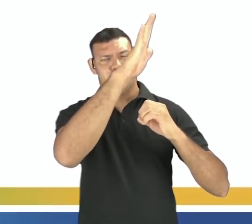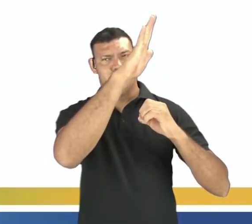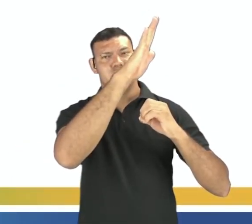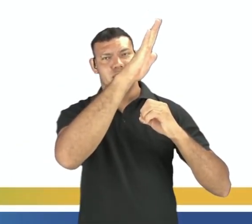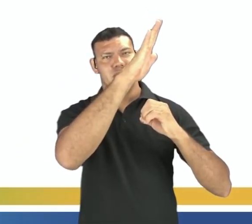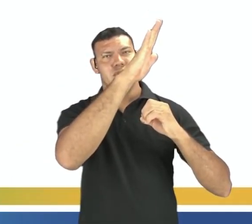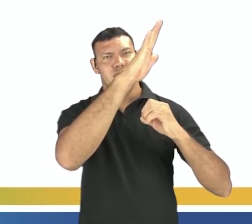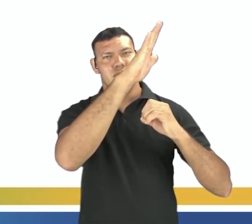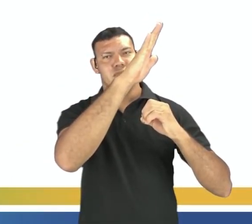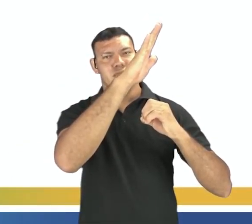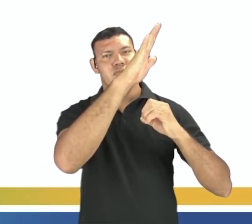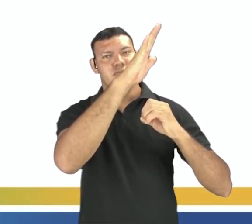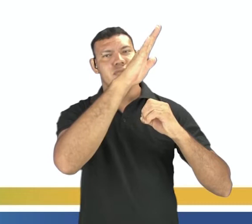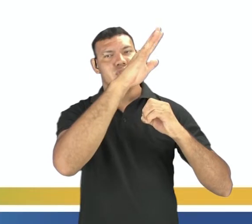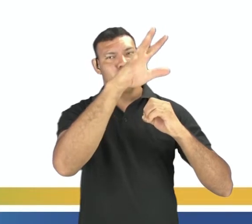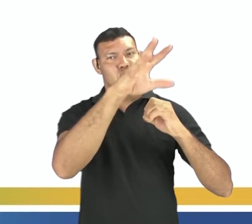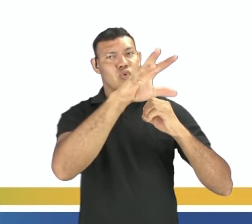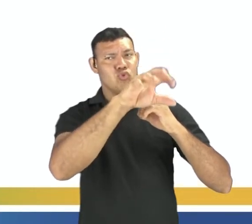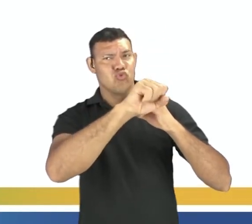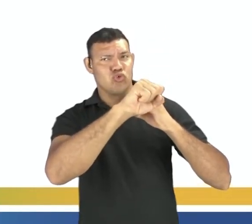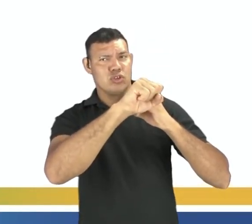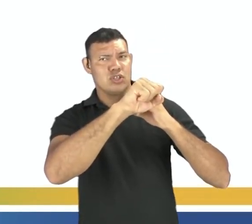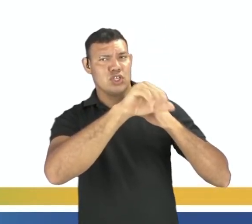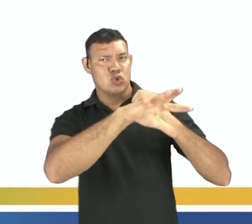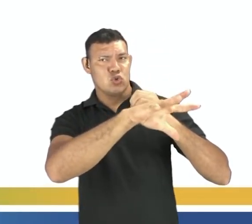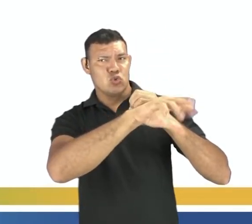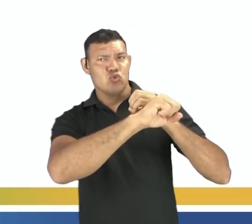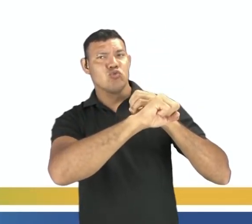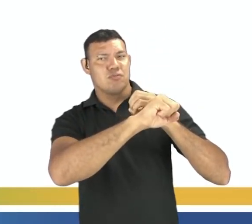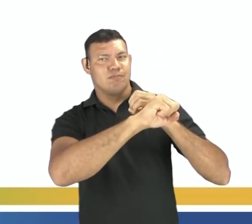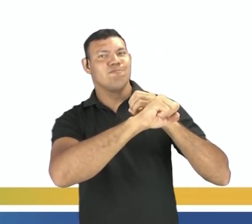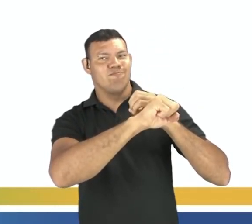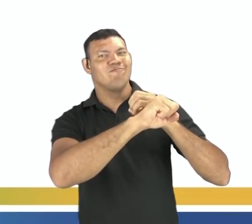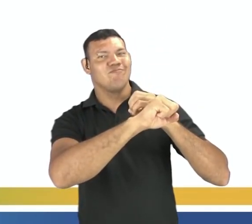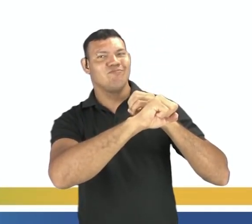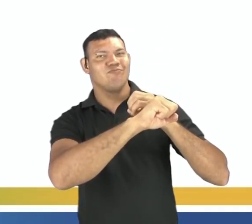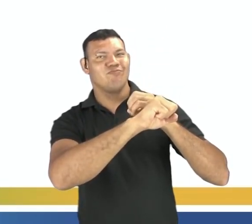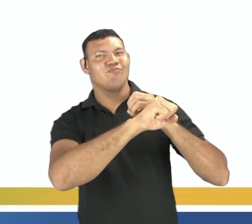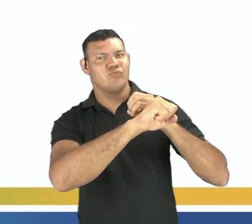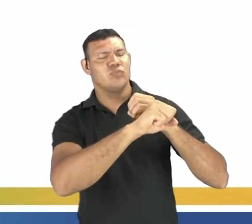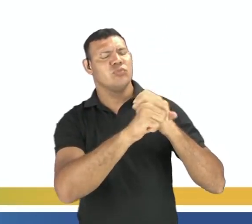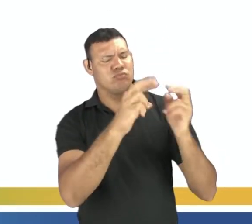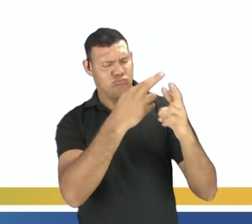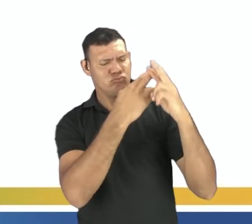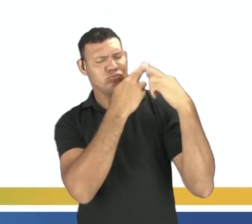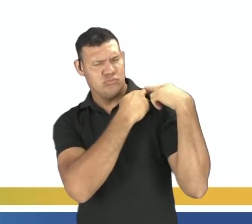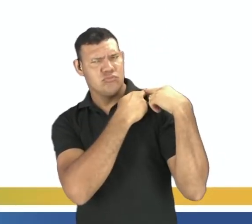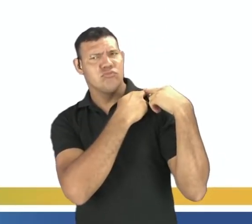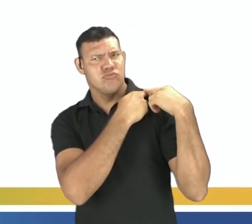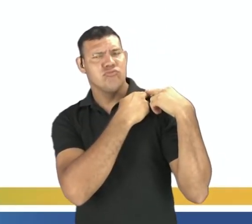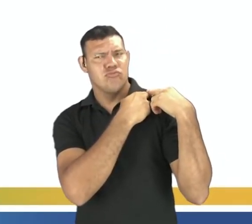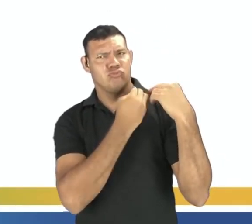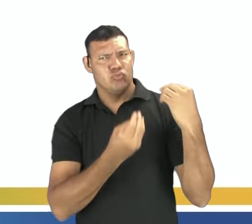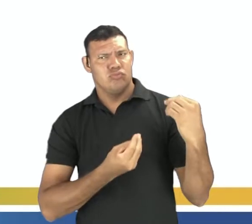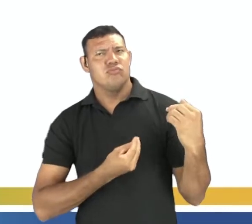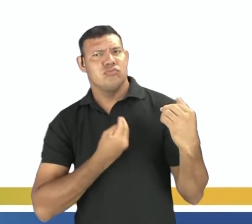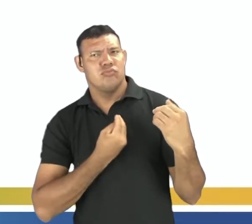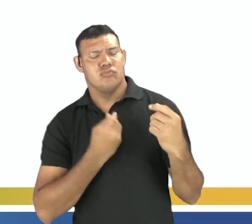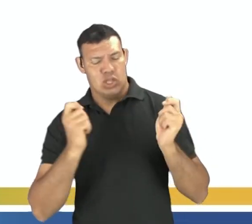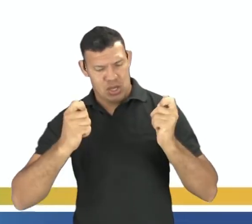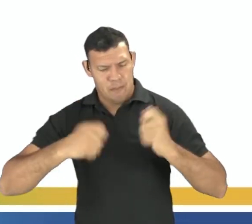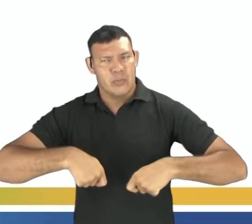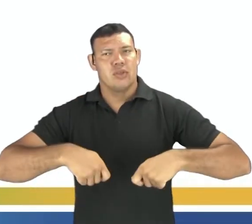parcela retorna para o nosso planeta. E assim, sendo responsável por toda a dinâmica da vida existente no